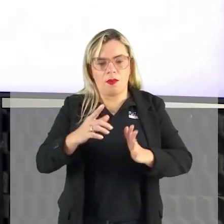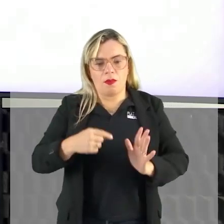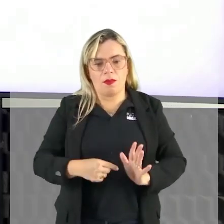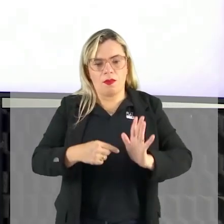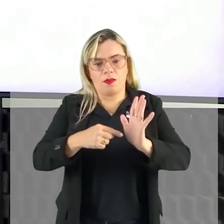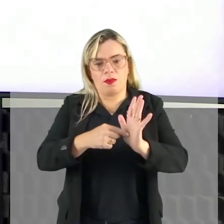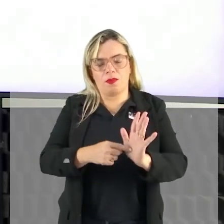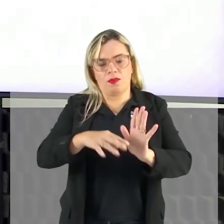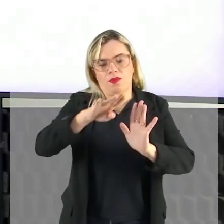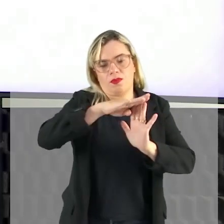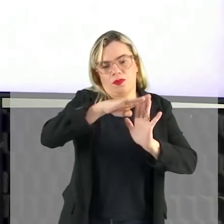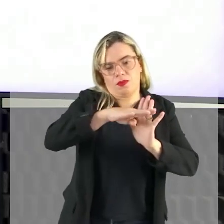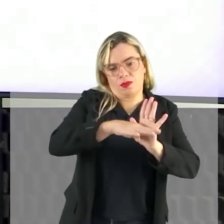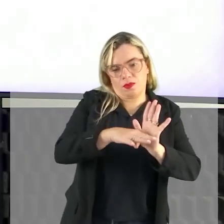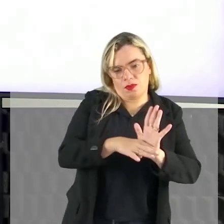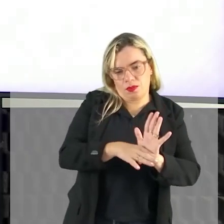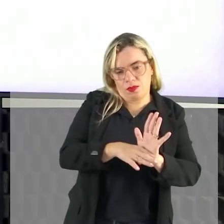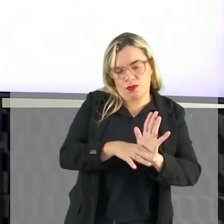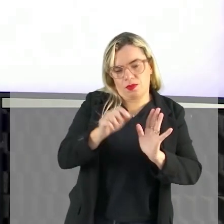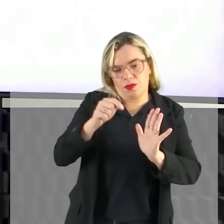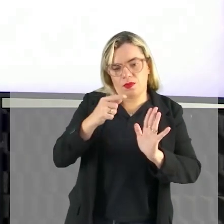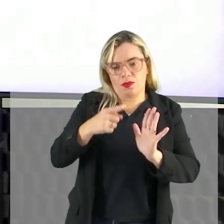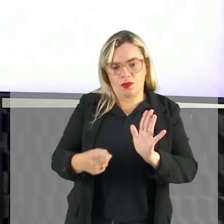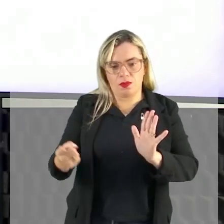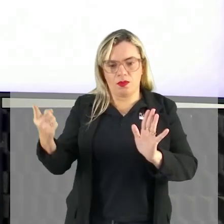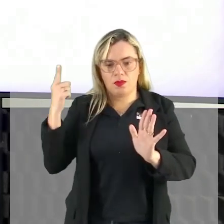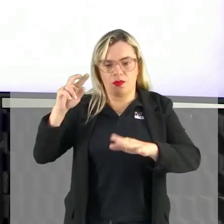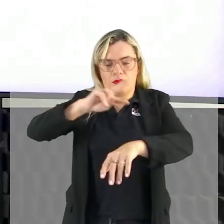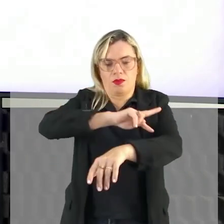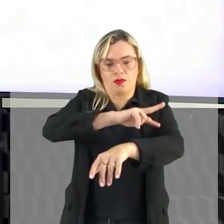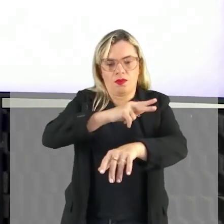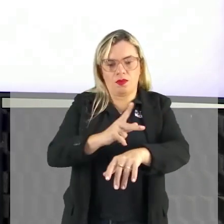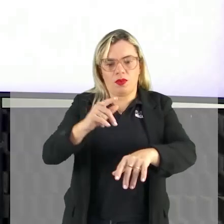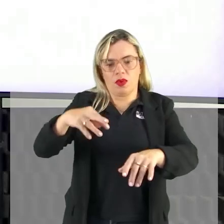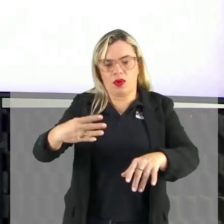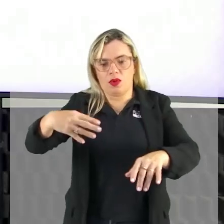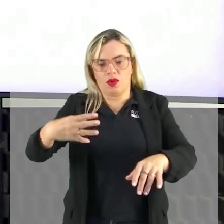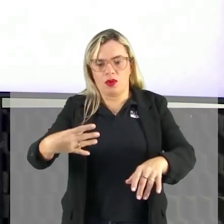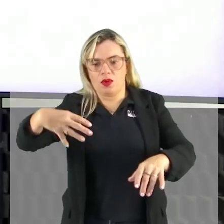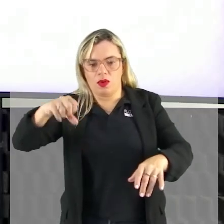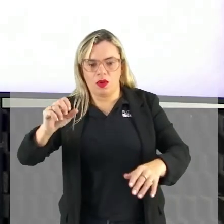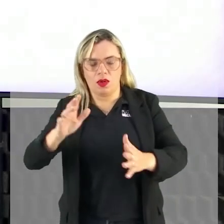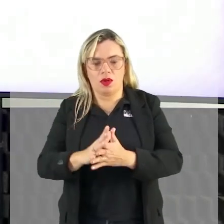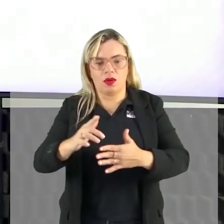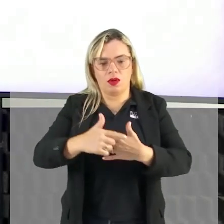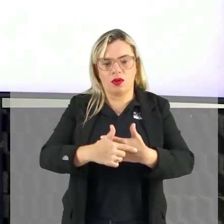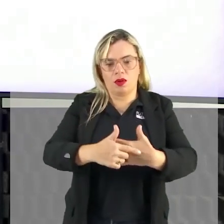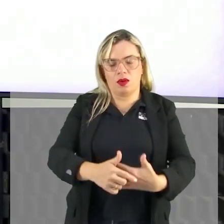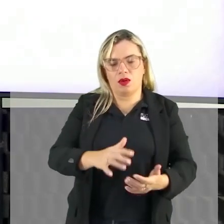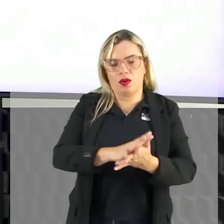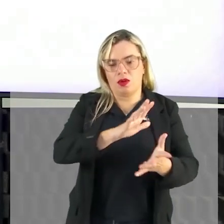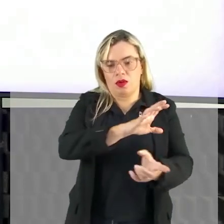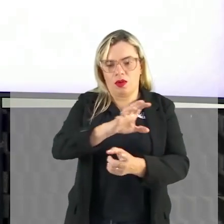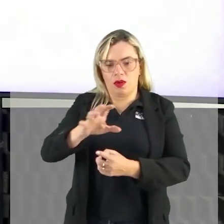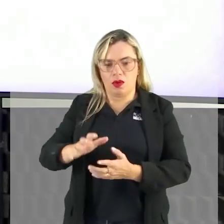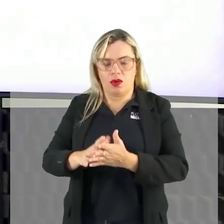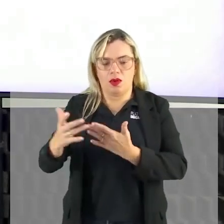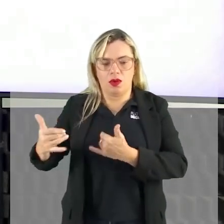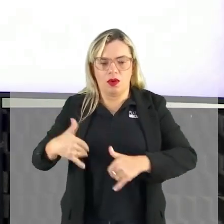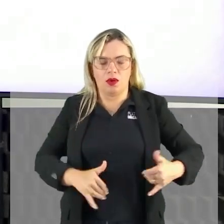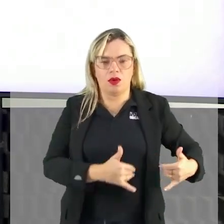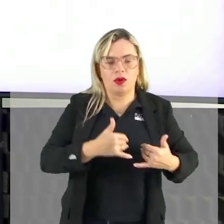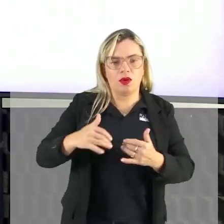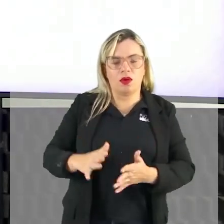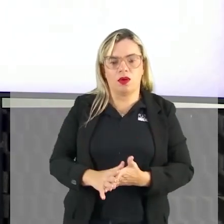seguir, apresenta uma lista de antimicrobianos hipotéticos, bem como suas ações e efeitos sobre o metabolismo